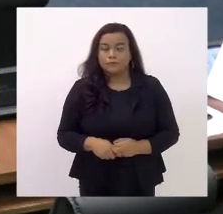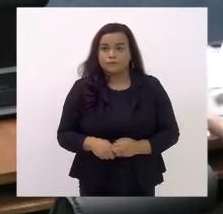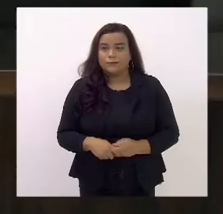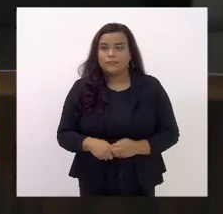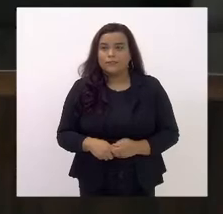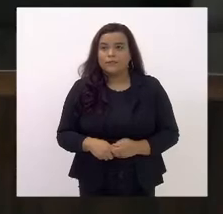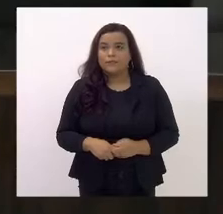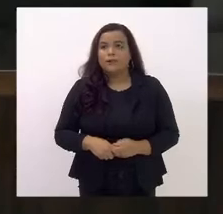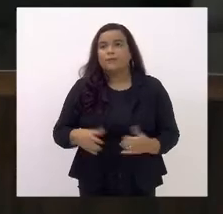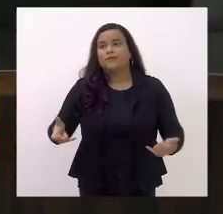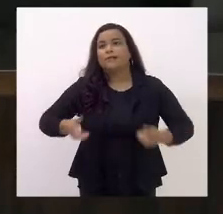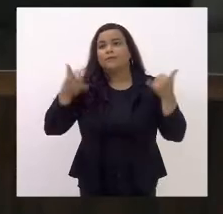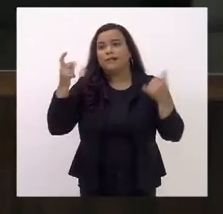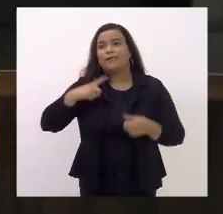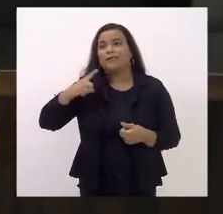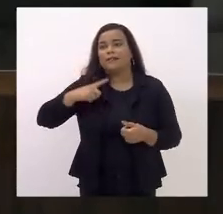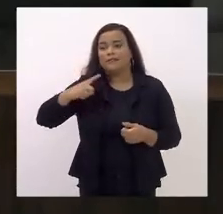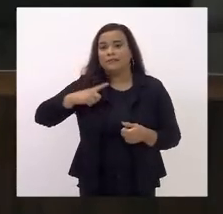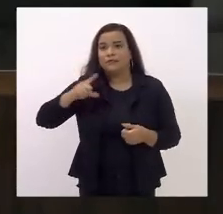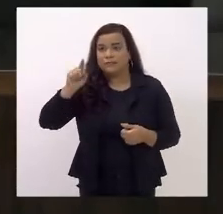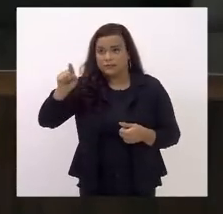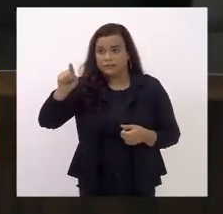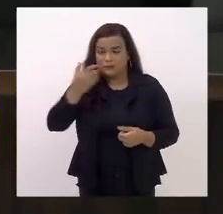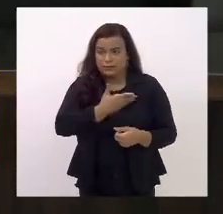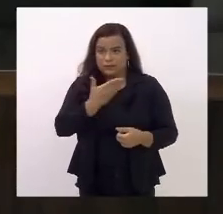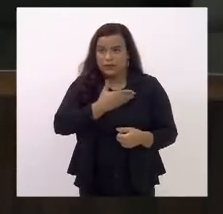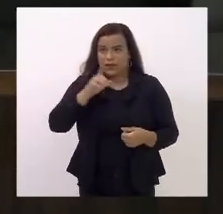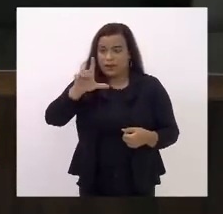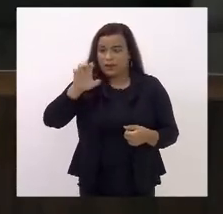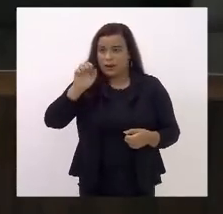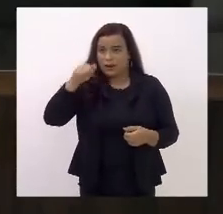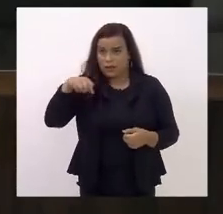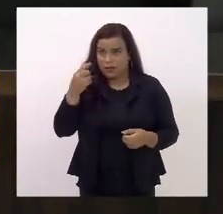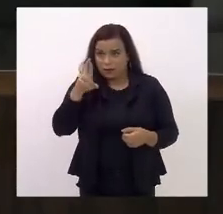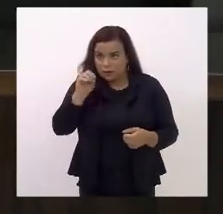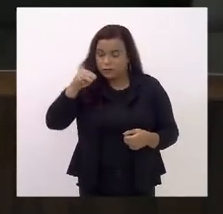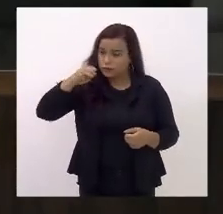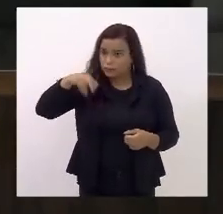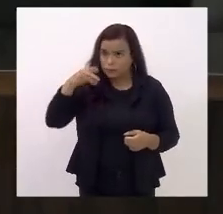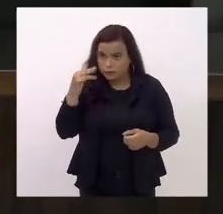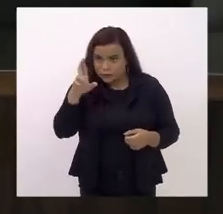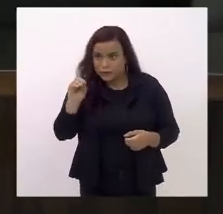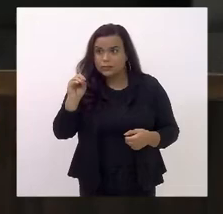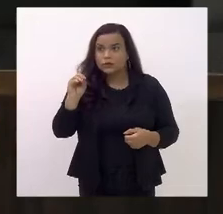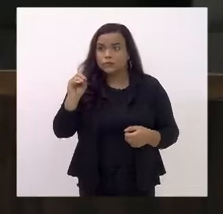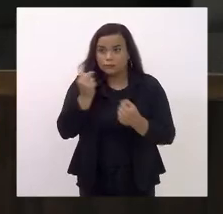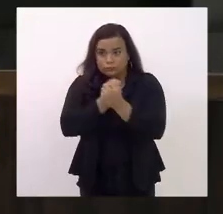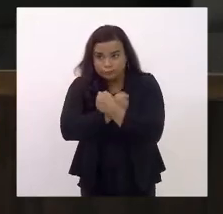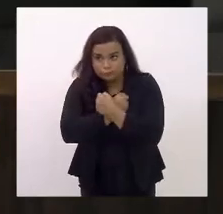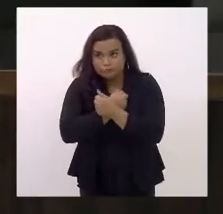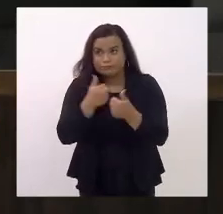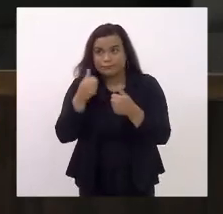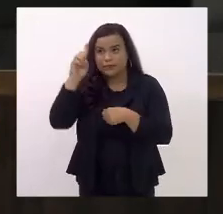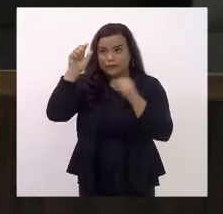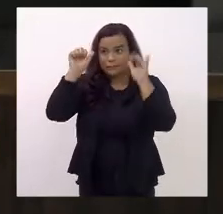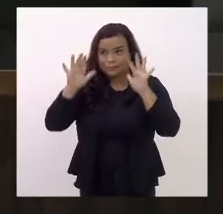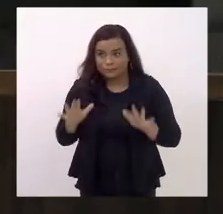Está aniversariando hoje o nosso coronel Leandro Monteiro. Um abraço, Deus